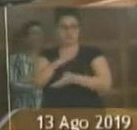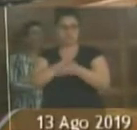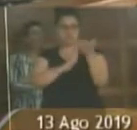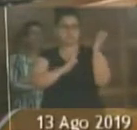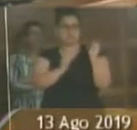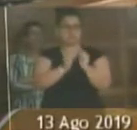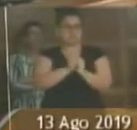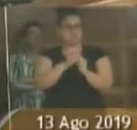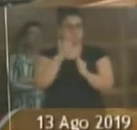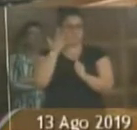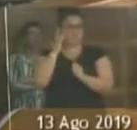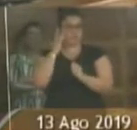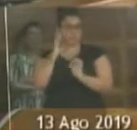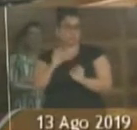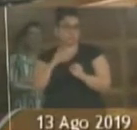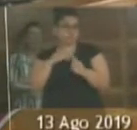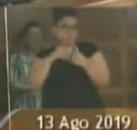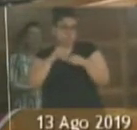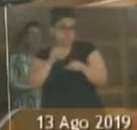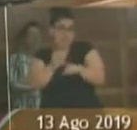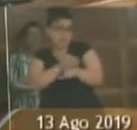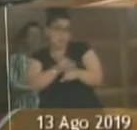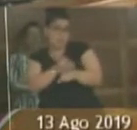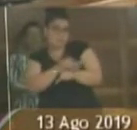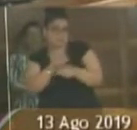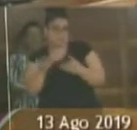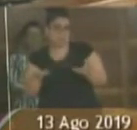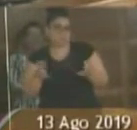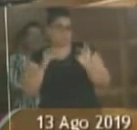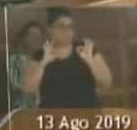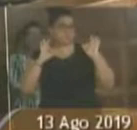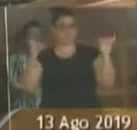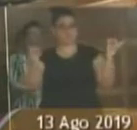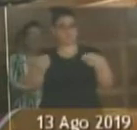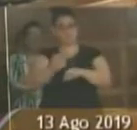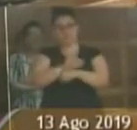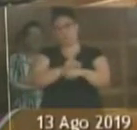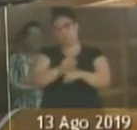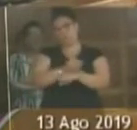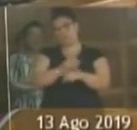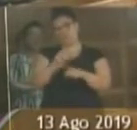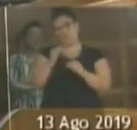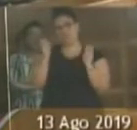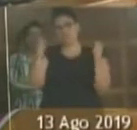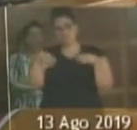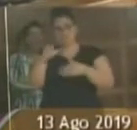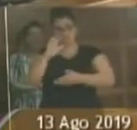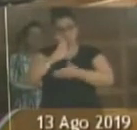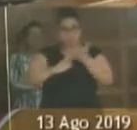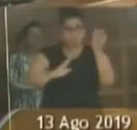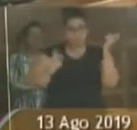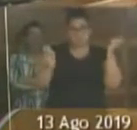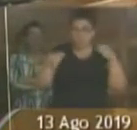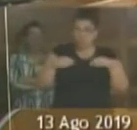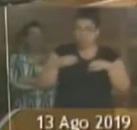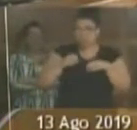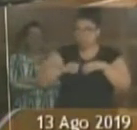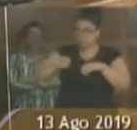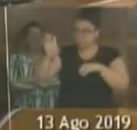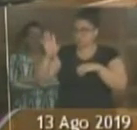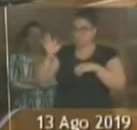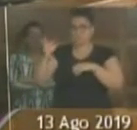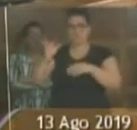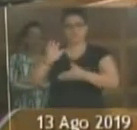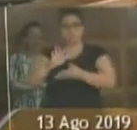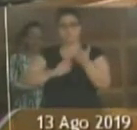entendeu? Então, se está nas férias, gente, todos nós tiramos férias, quem pode viajar, viaja, quem não pode, não viaja. O importante é que ele faça